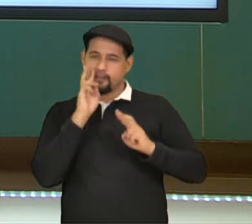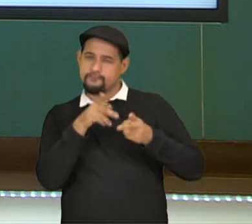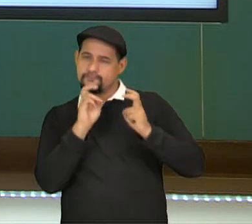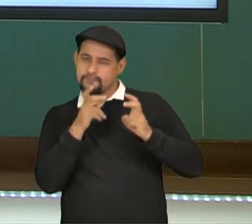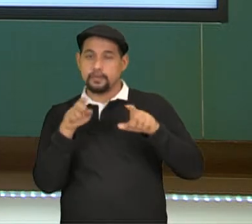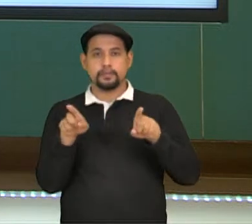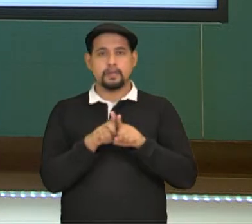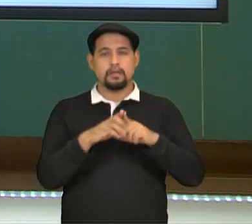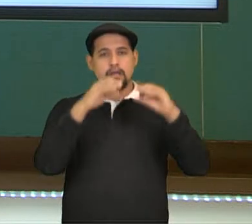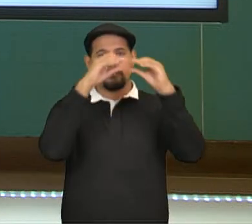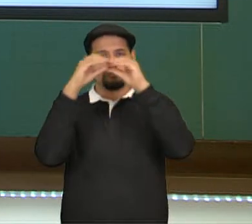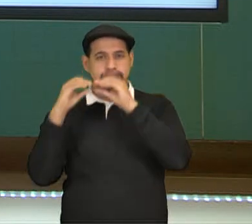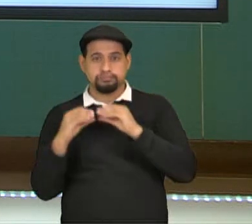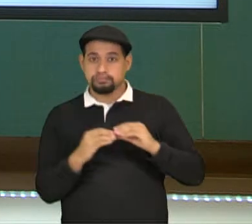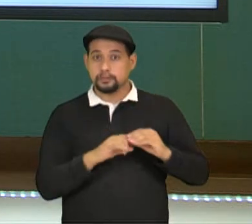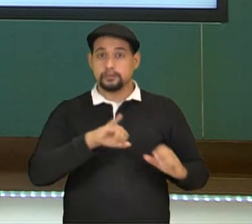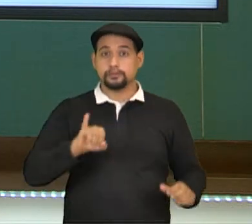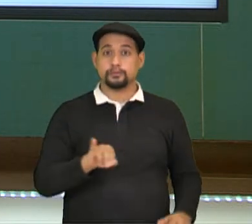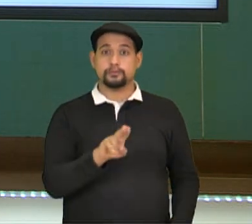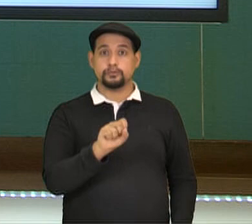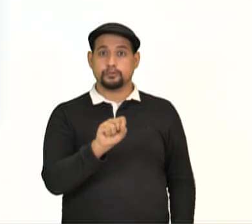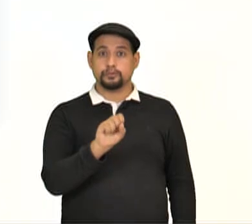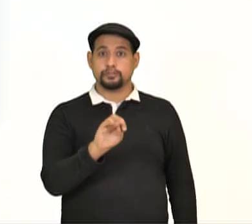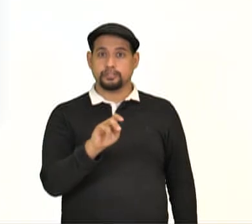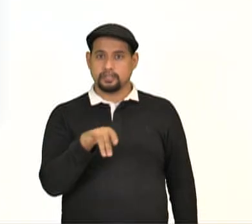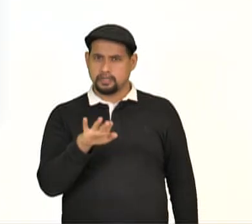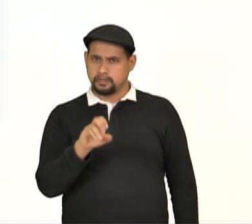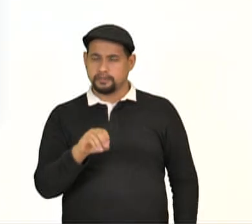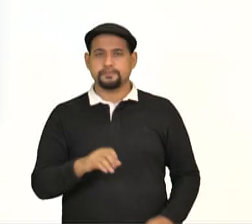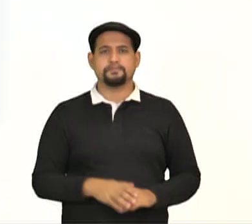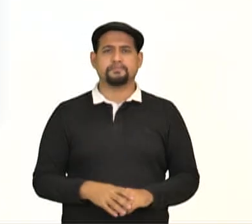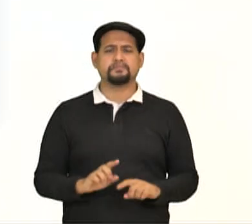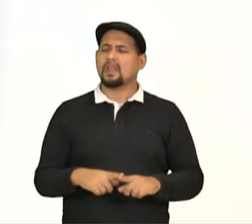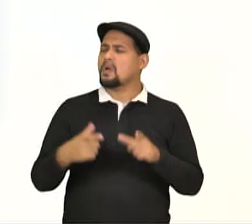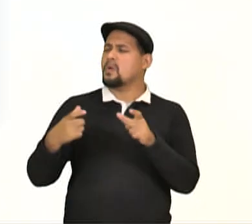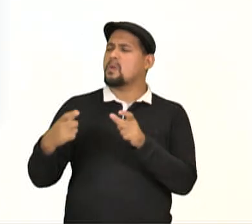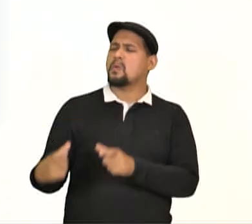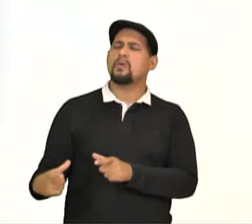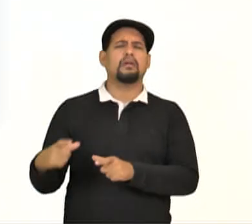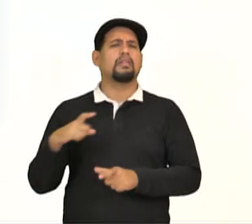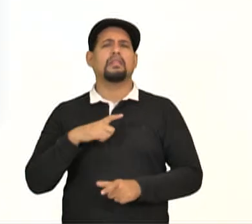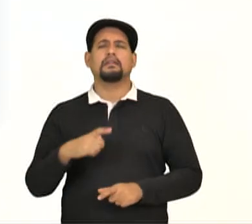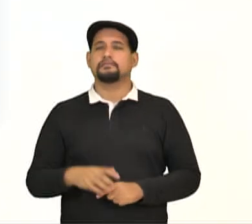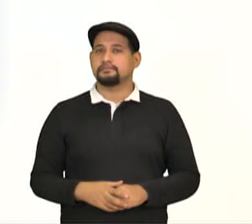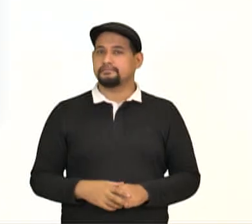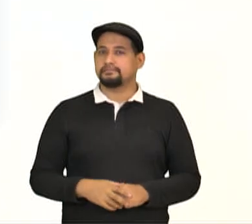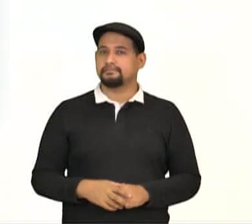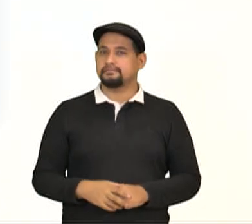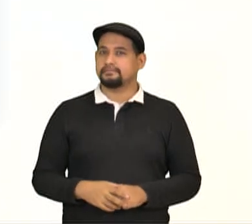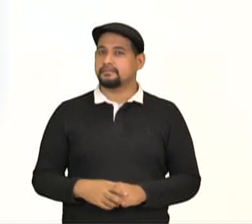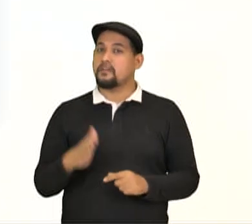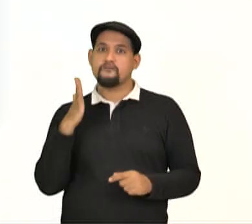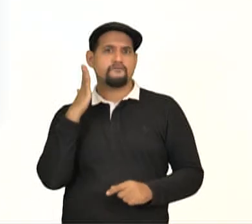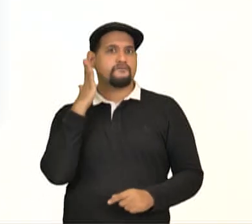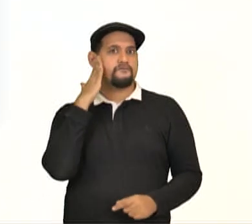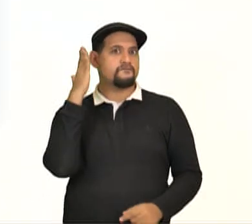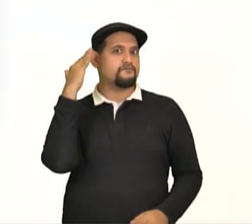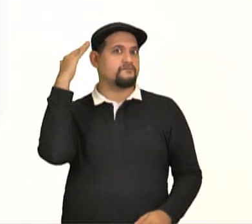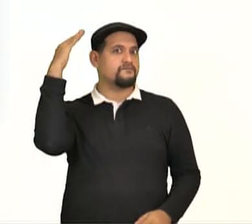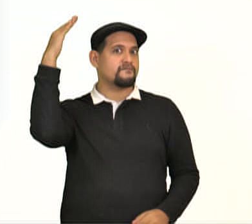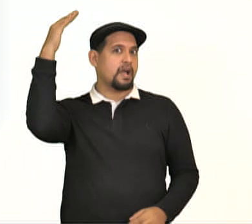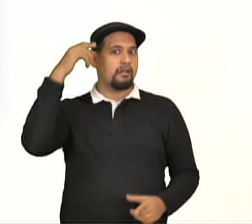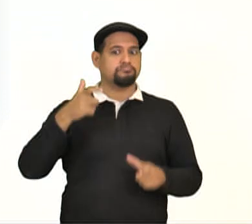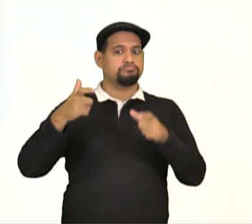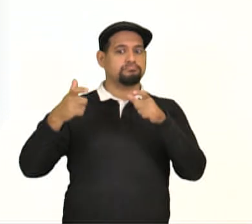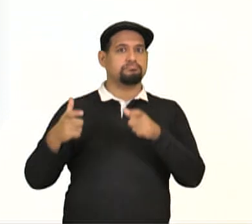né, no mosaico, Justiniano. Mas onde que está localizado então esse famoso